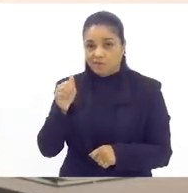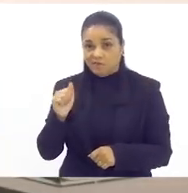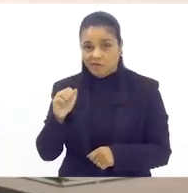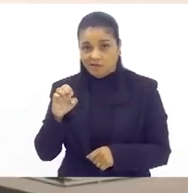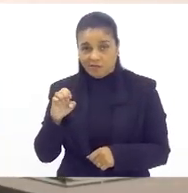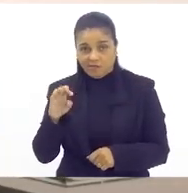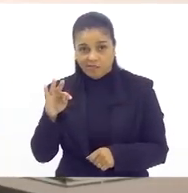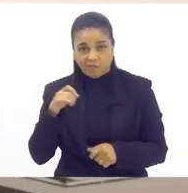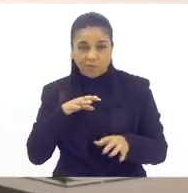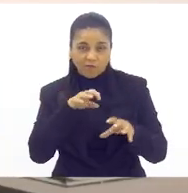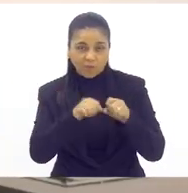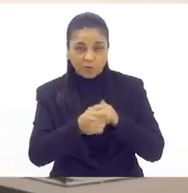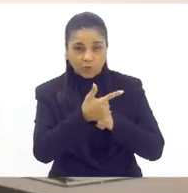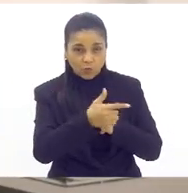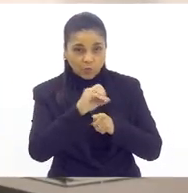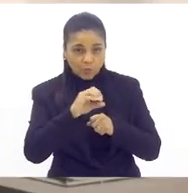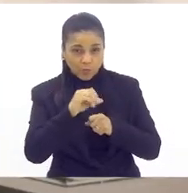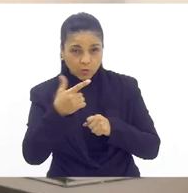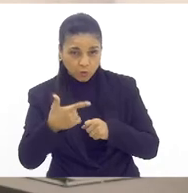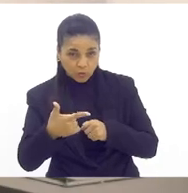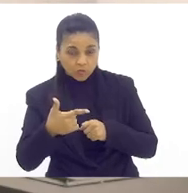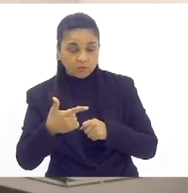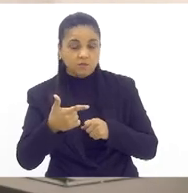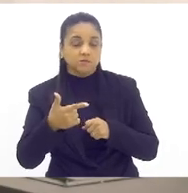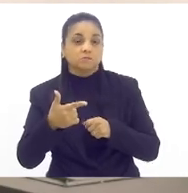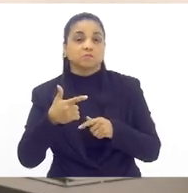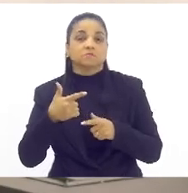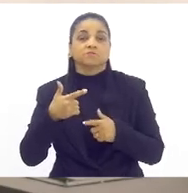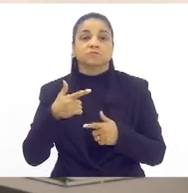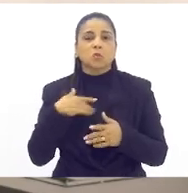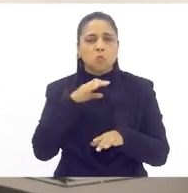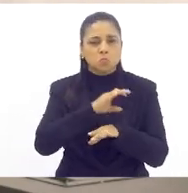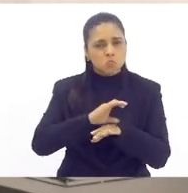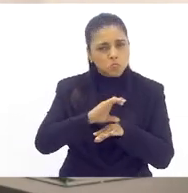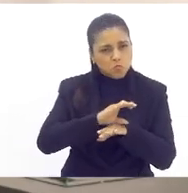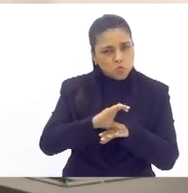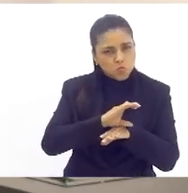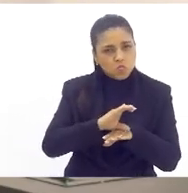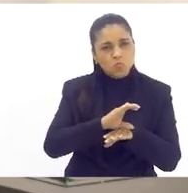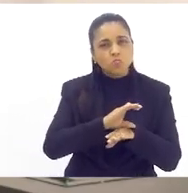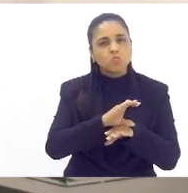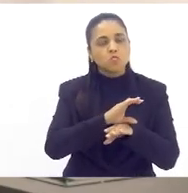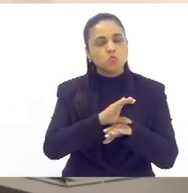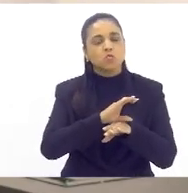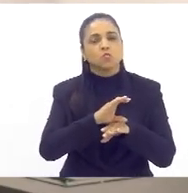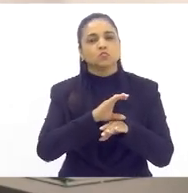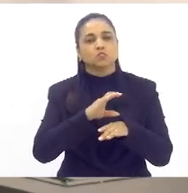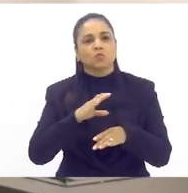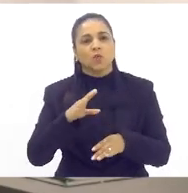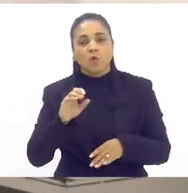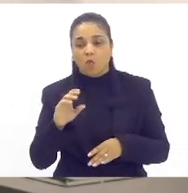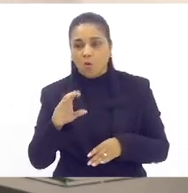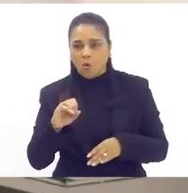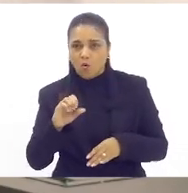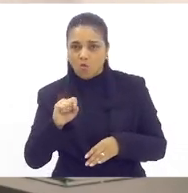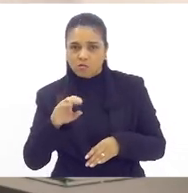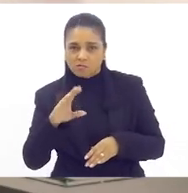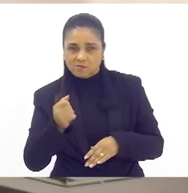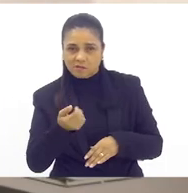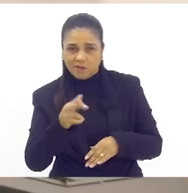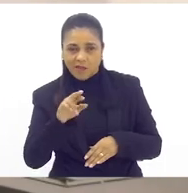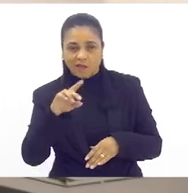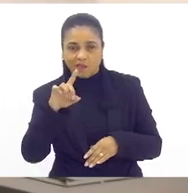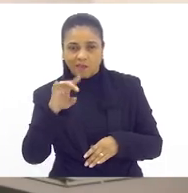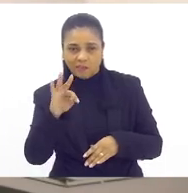me formei em 2002 pelo Visconde de Mauá fiz curso também no Oscar Tenório e hoje eu sou